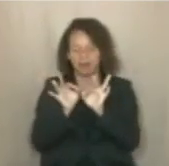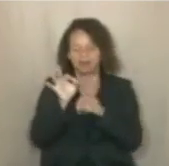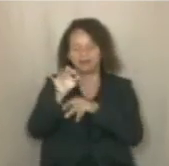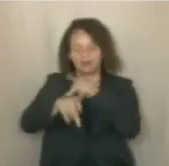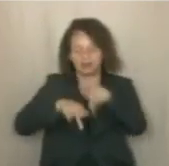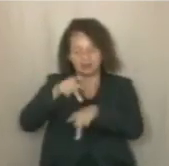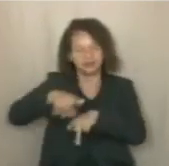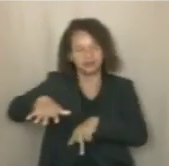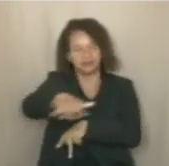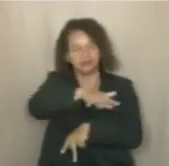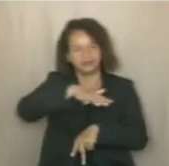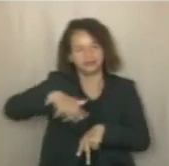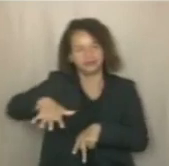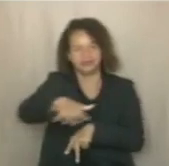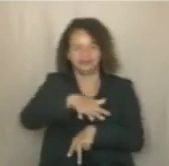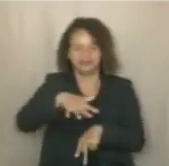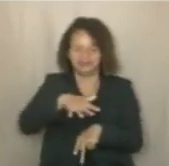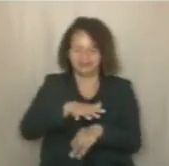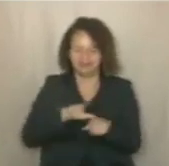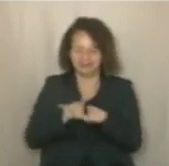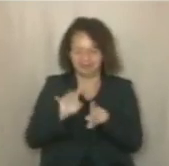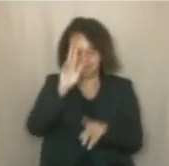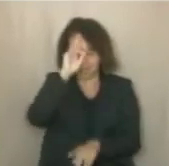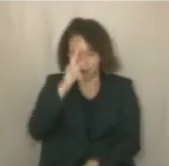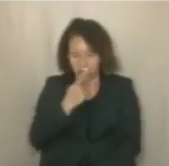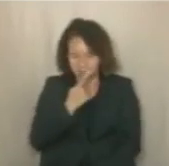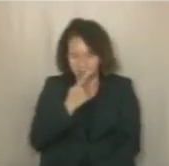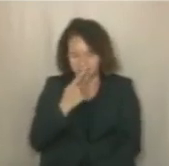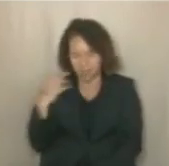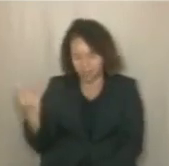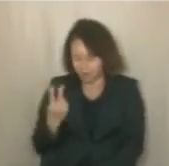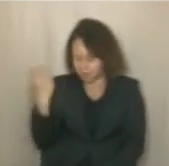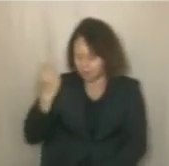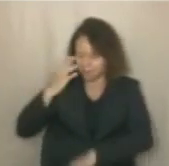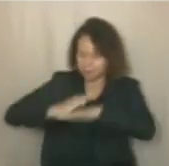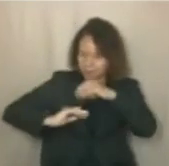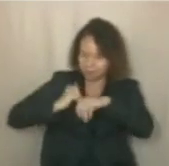para que possa ser também reconhecida e valorizada e